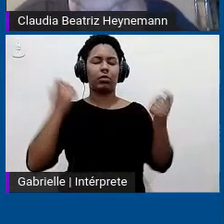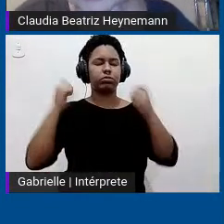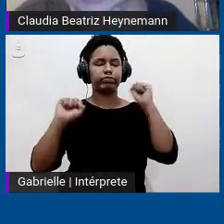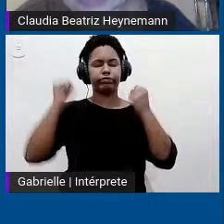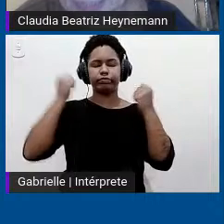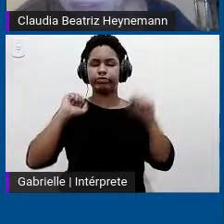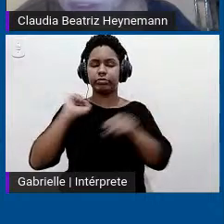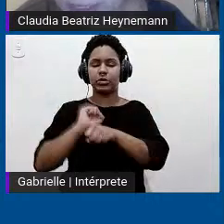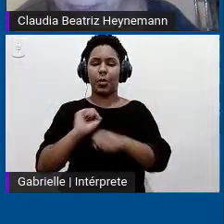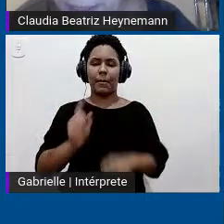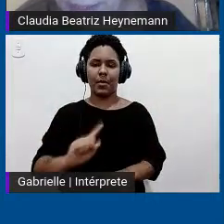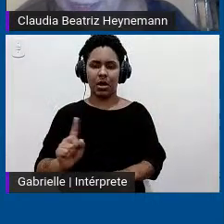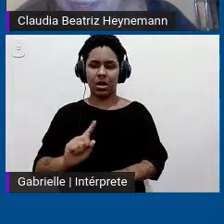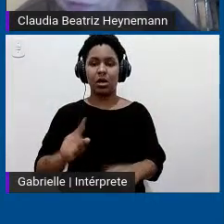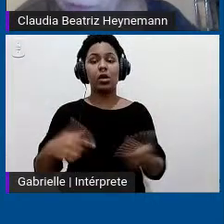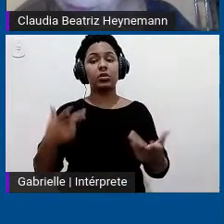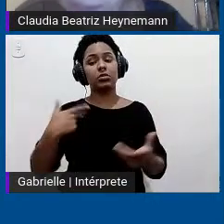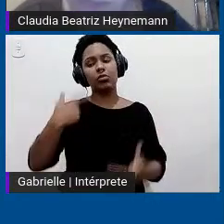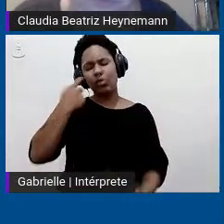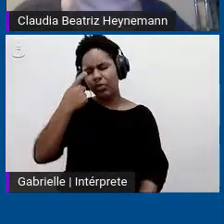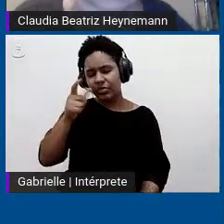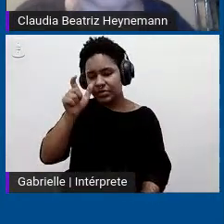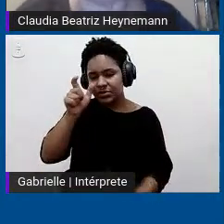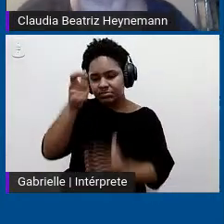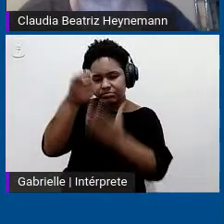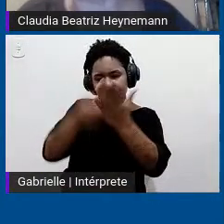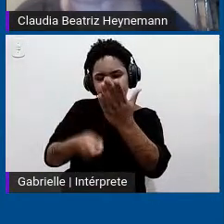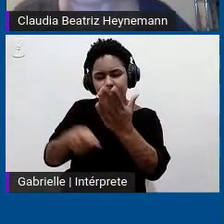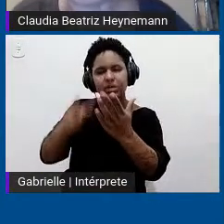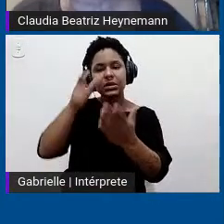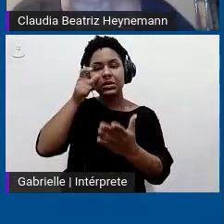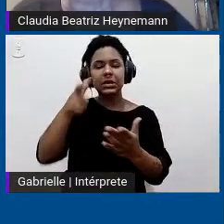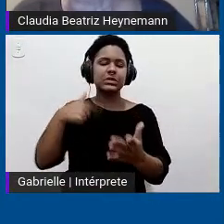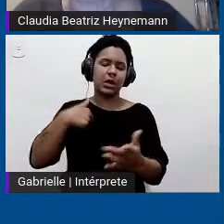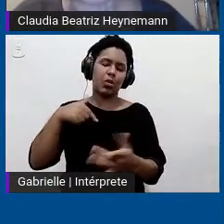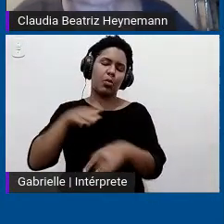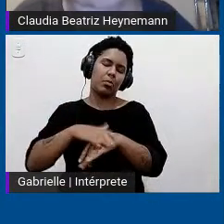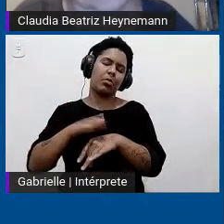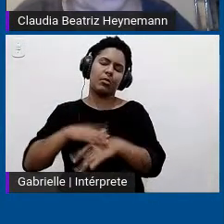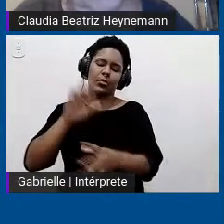aí eu achei interessante ler esse trecho, né, que eu reduzi um pouco,